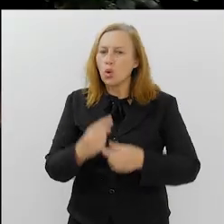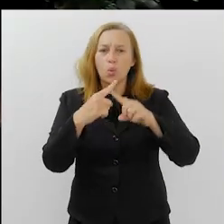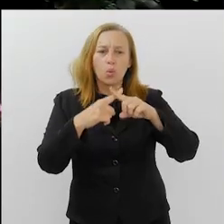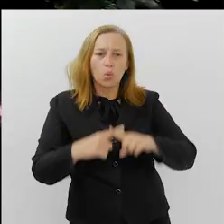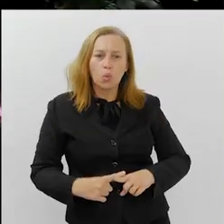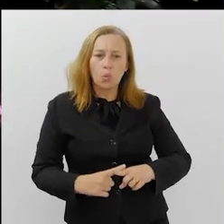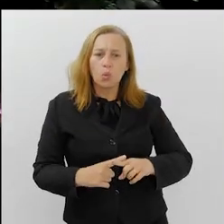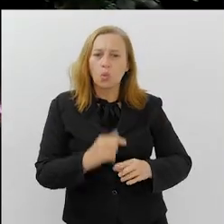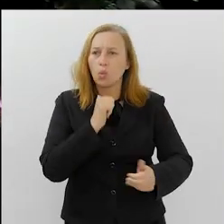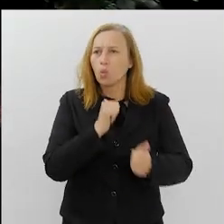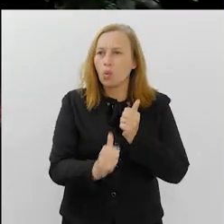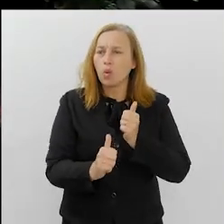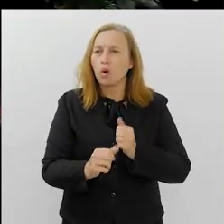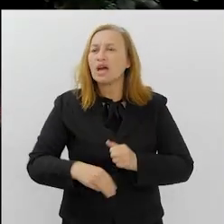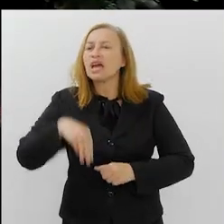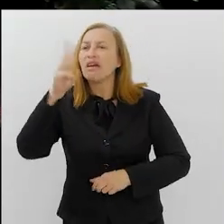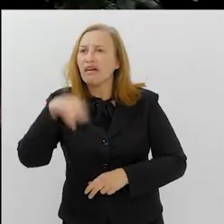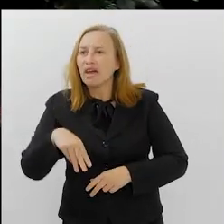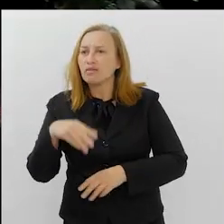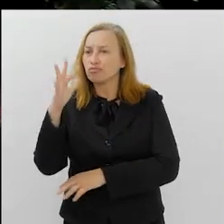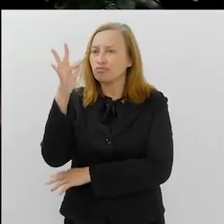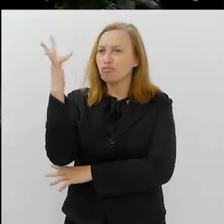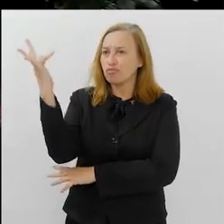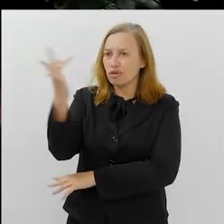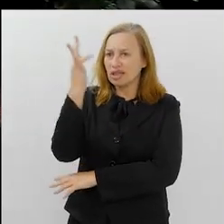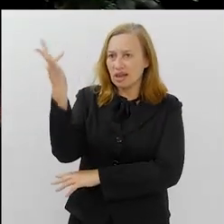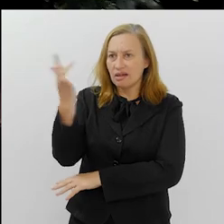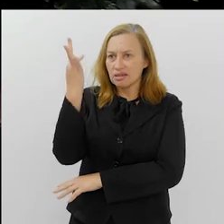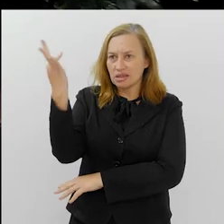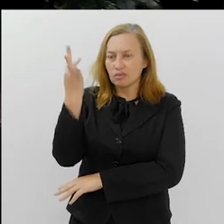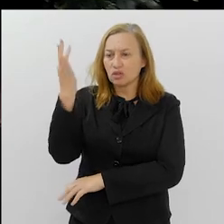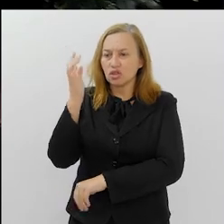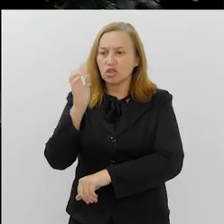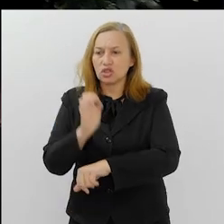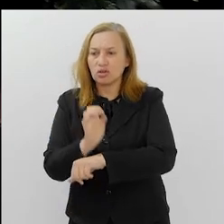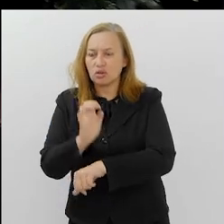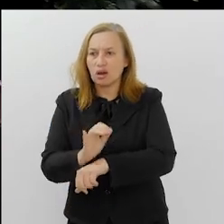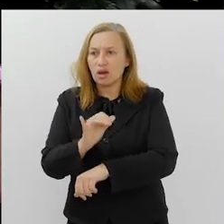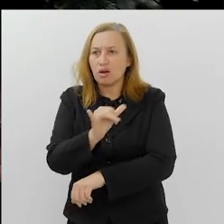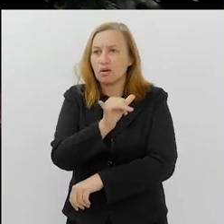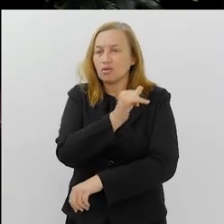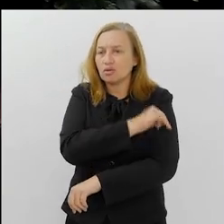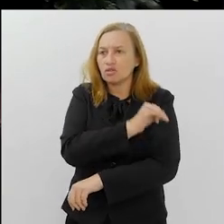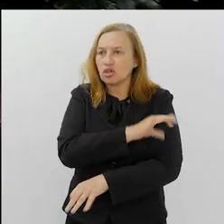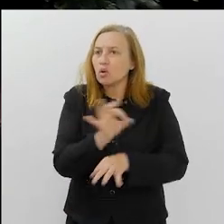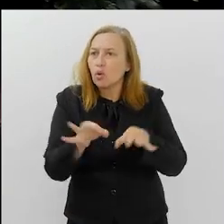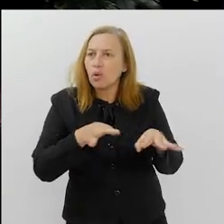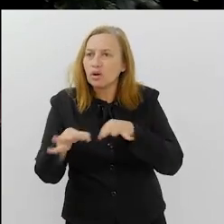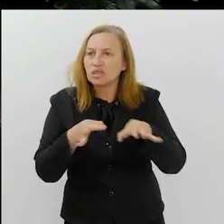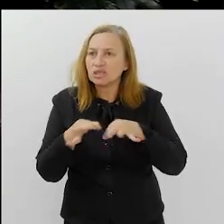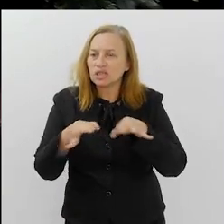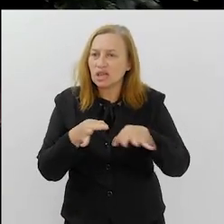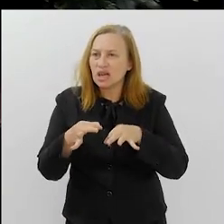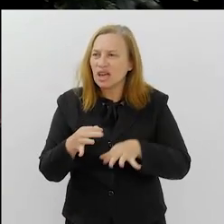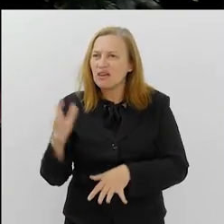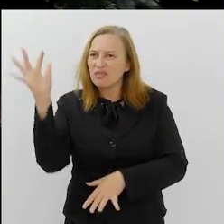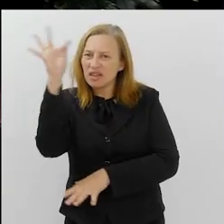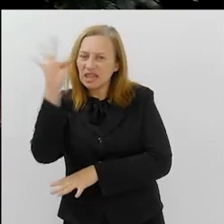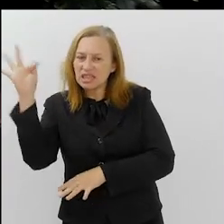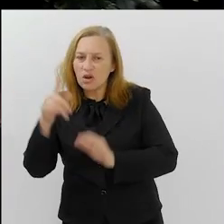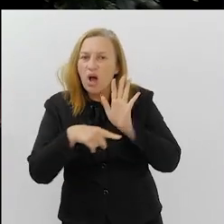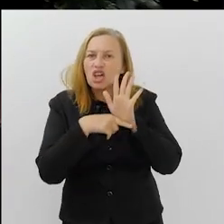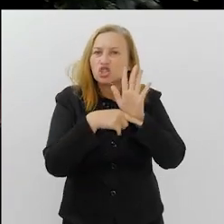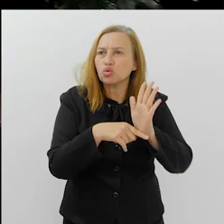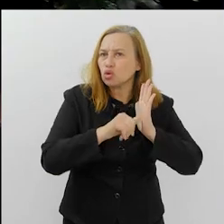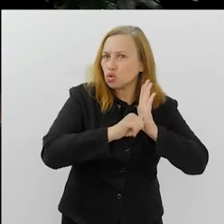o campeonato, quem organiza é a federação, né? Federação Estadual do Rio de Janeiro. A federação ajuda os clubes? O Maricá tem